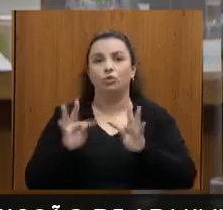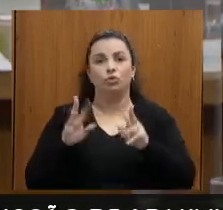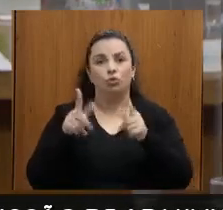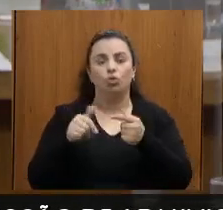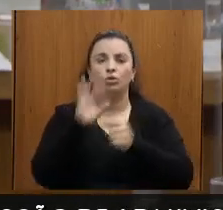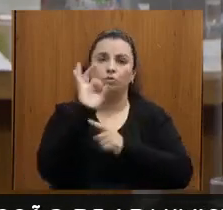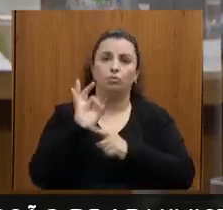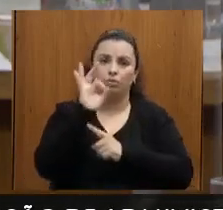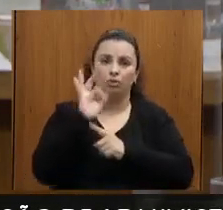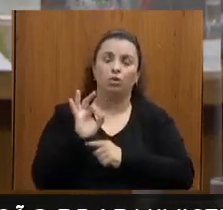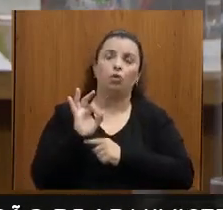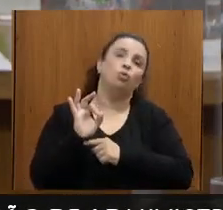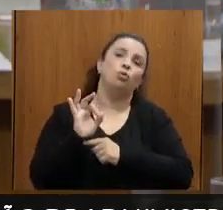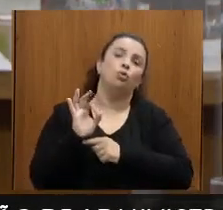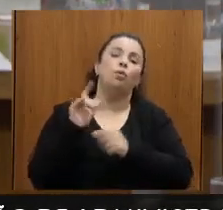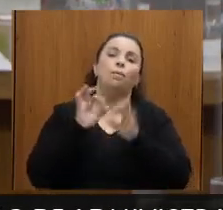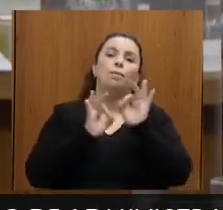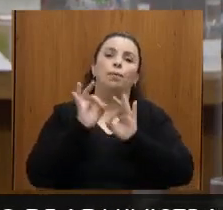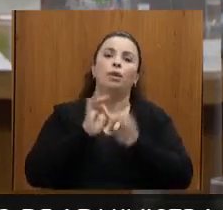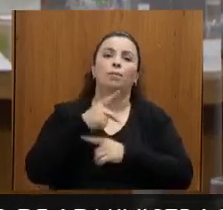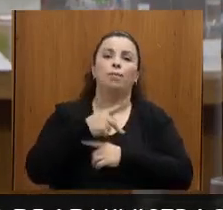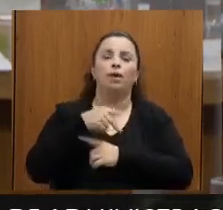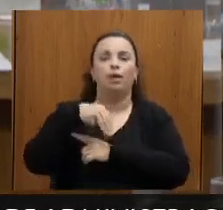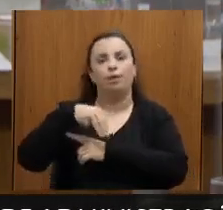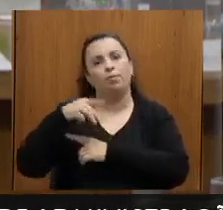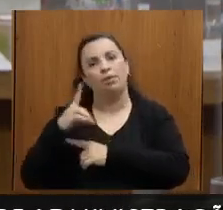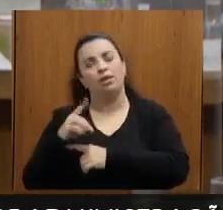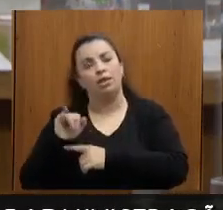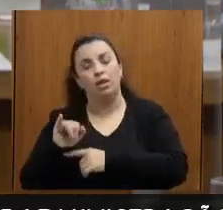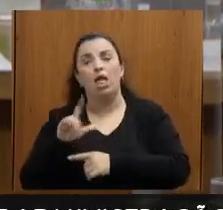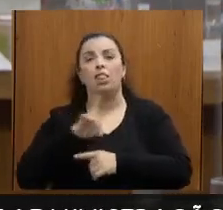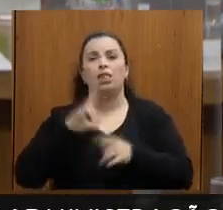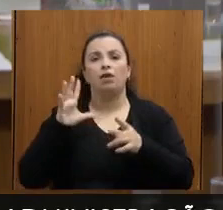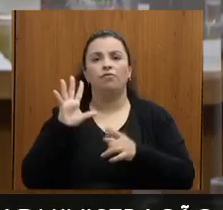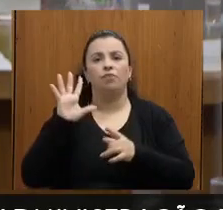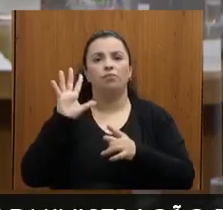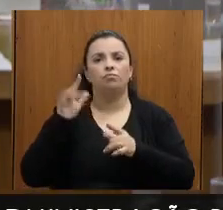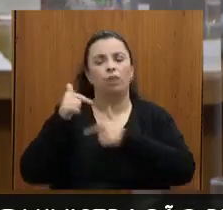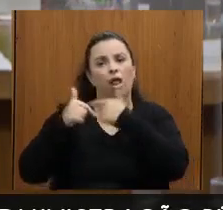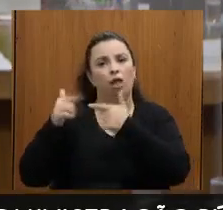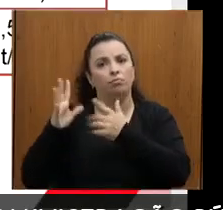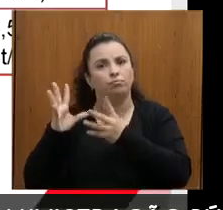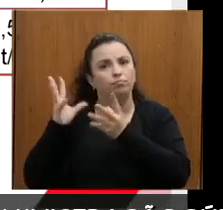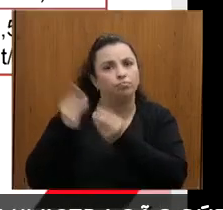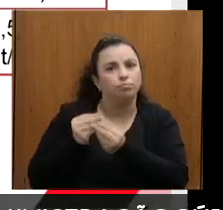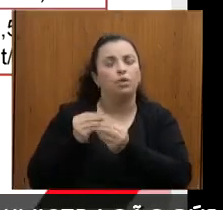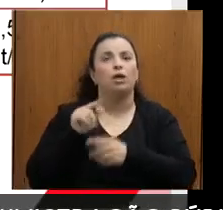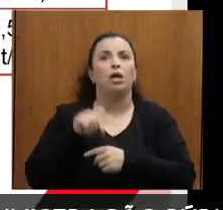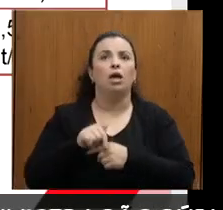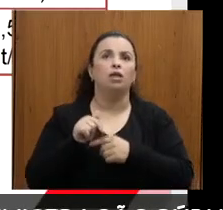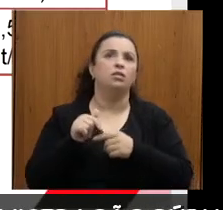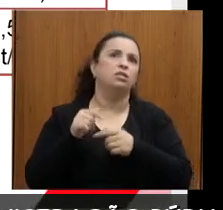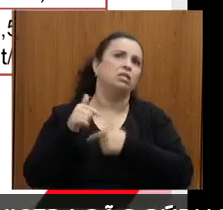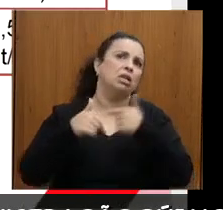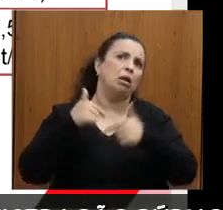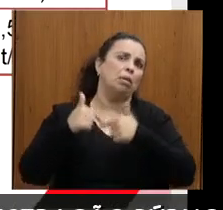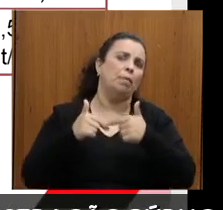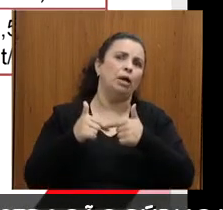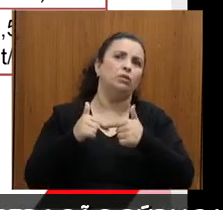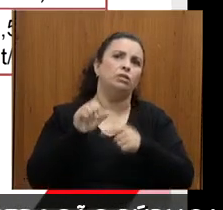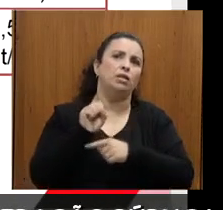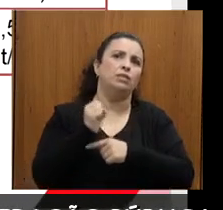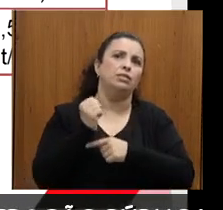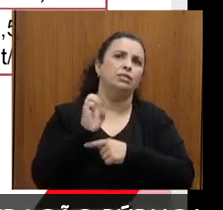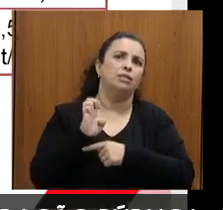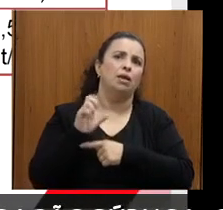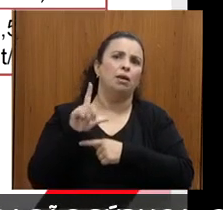indicadores do PMDI, nós tivemos como resultados serviços simplificados pela CEPLAG, eliminando formalidades e